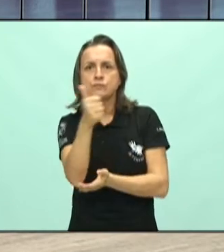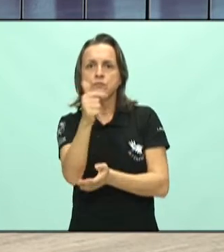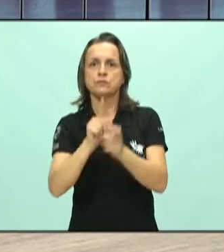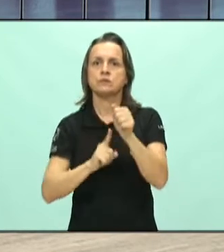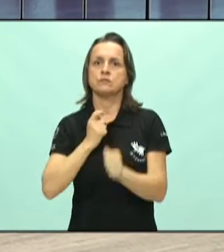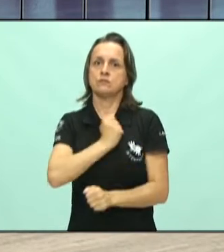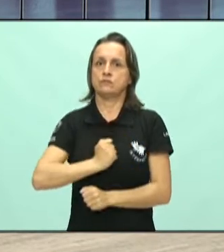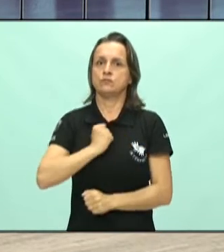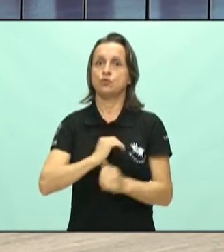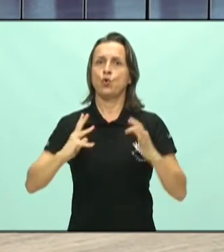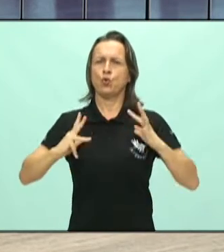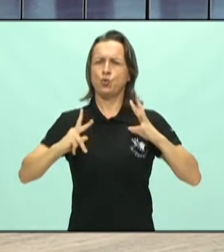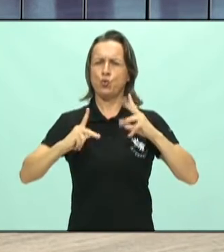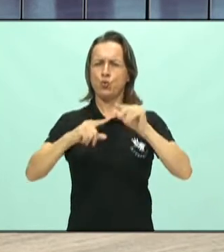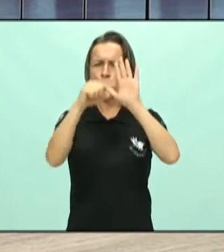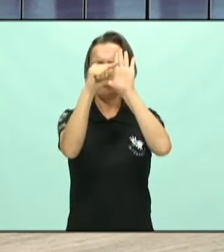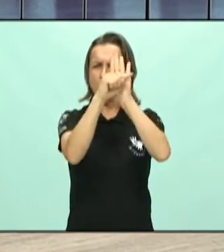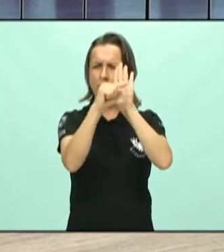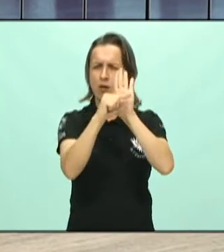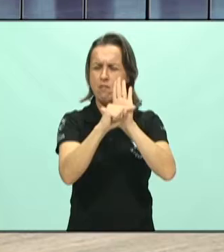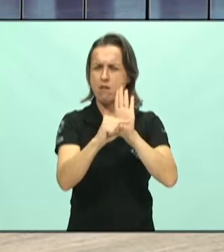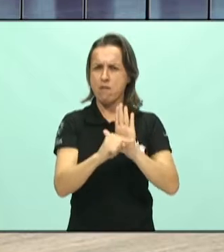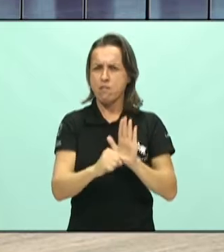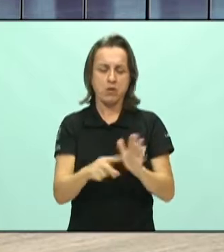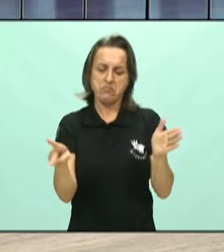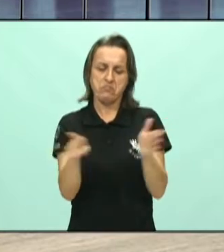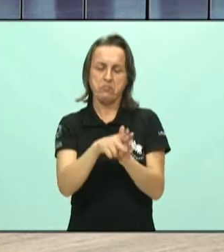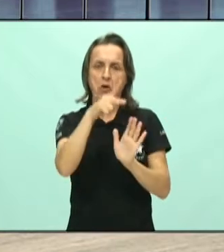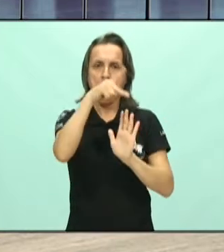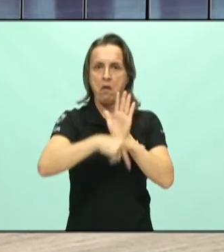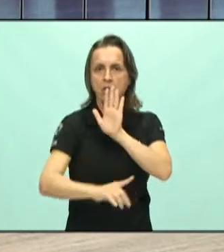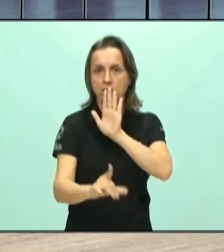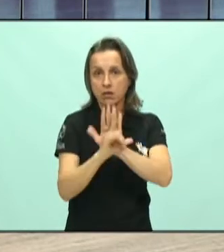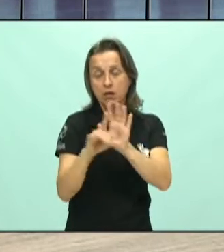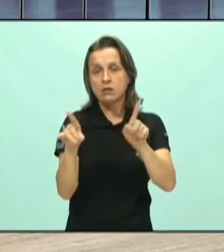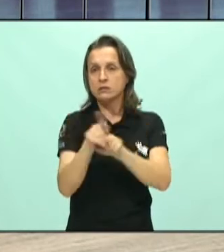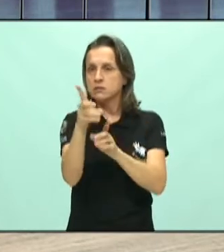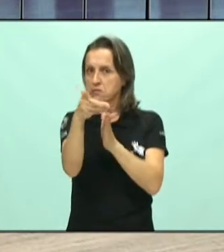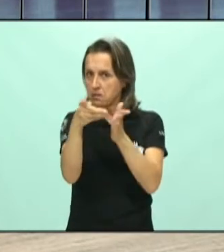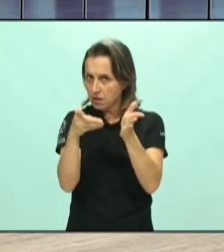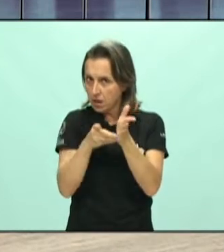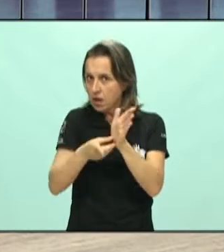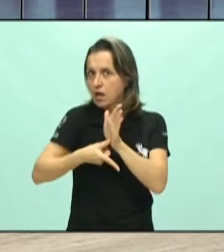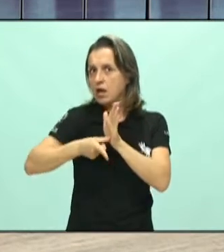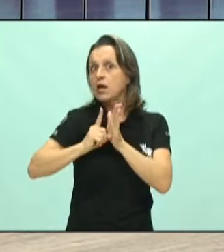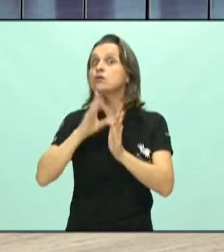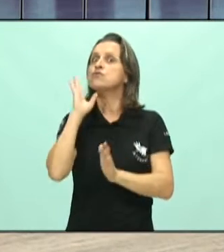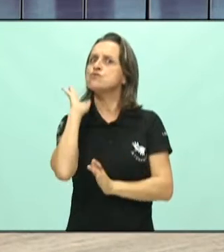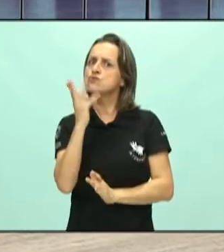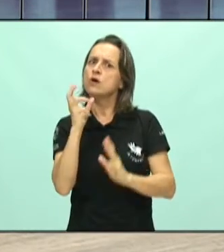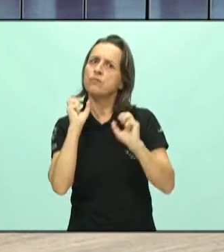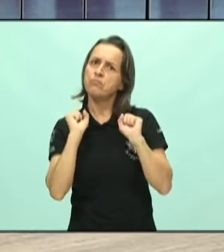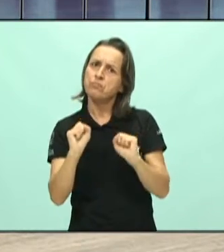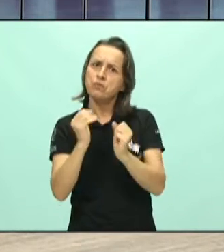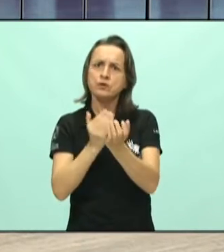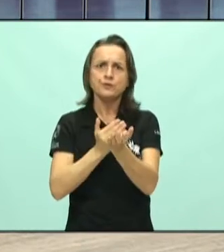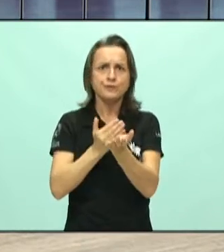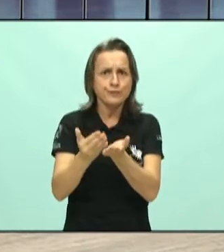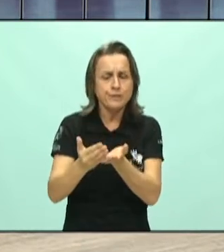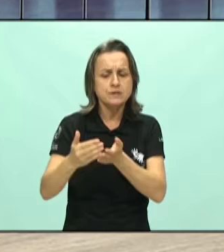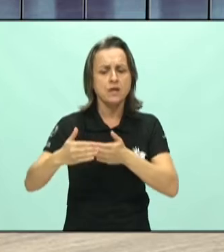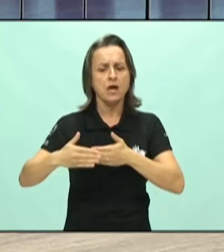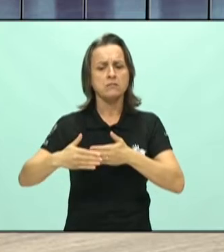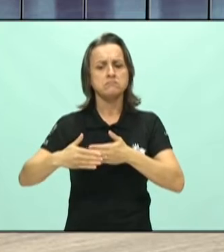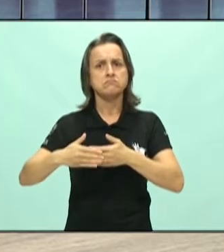efeitos negativos desse próprio projeto de lei, dos decretos anteriores, ele já pode começar a ter a sua vigência em